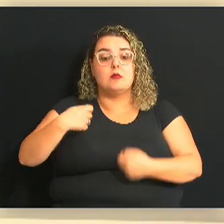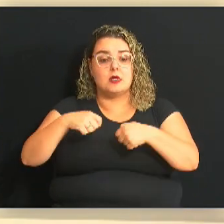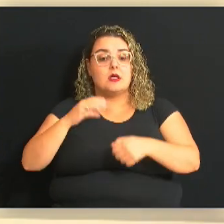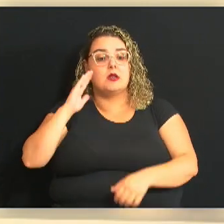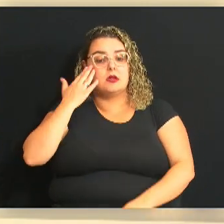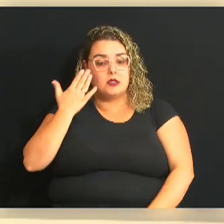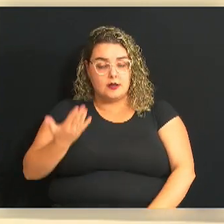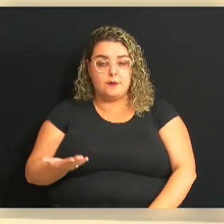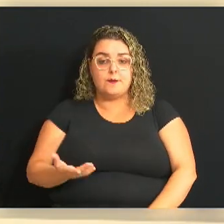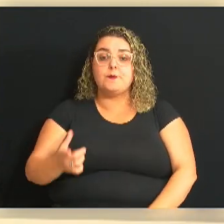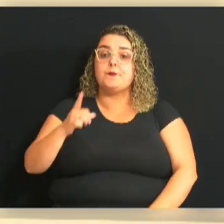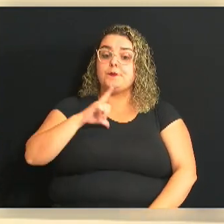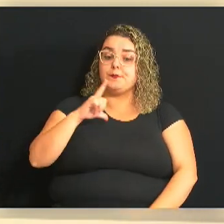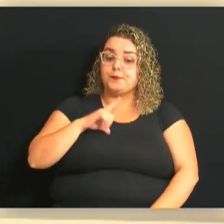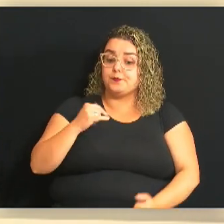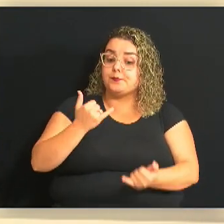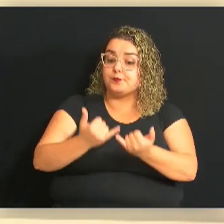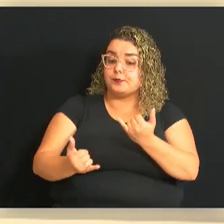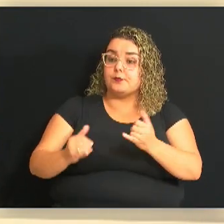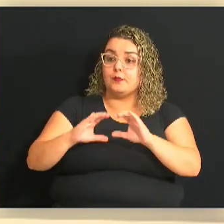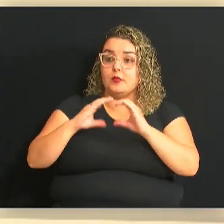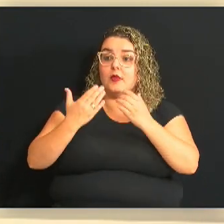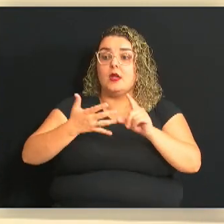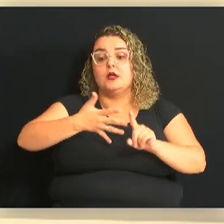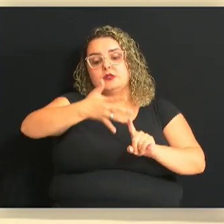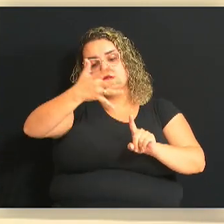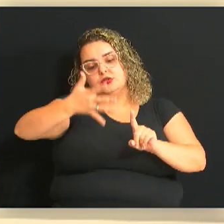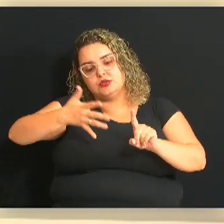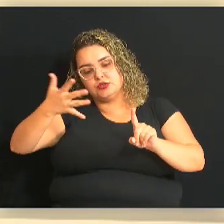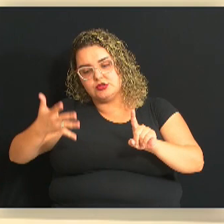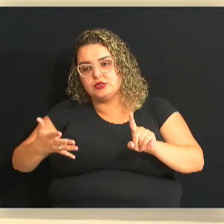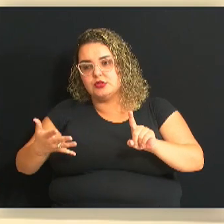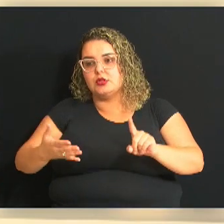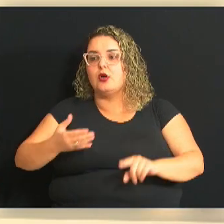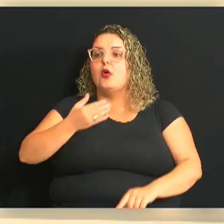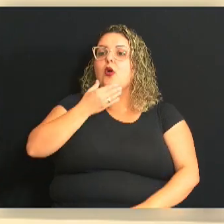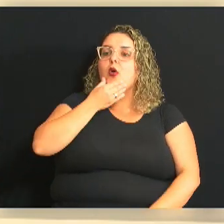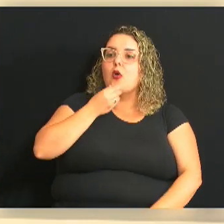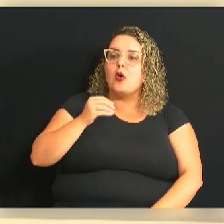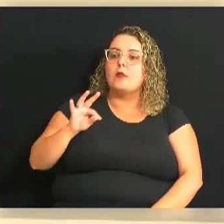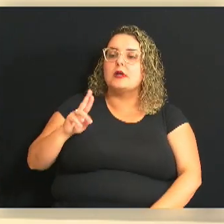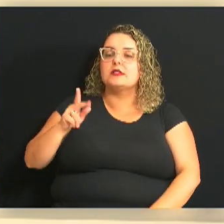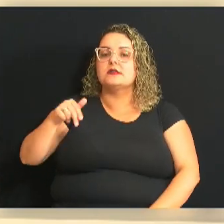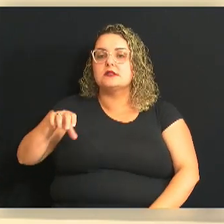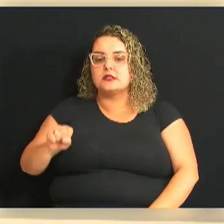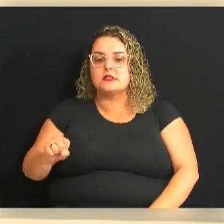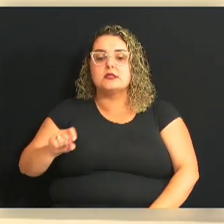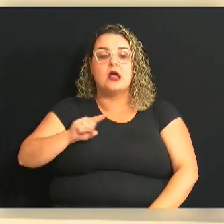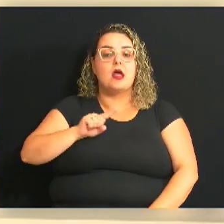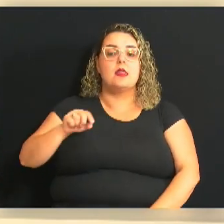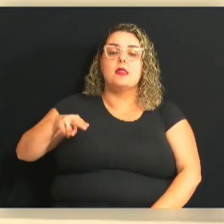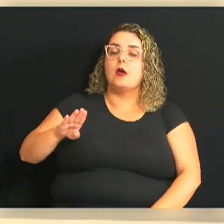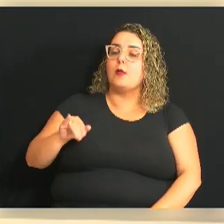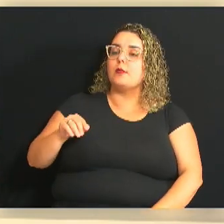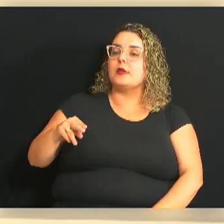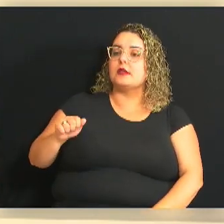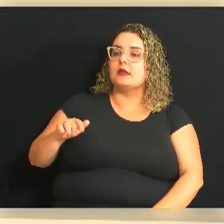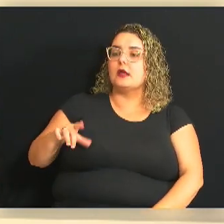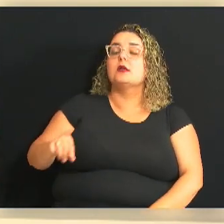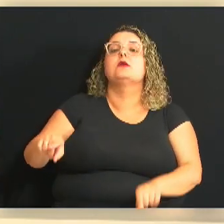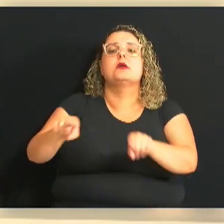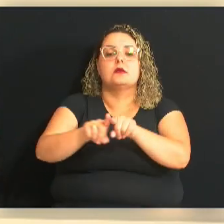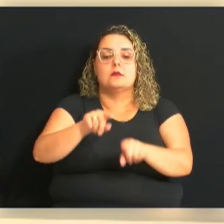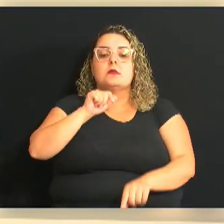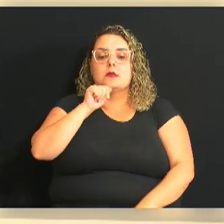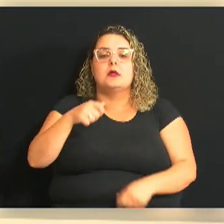que existe uma parte da comunidade LGBTQIA+, homens trans, não binários, que também menstruam e que também necessitam desse